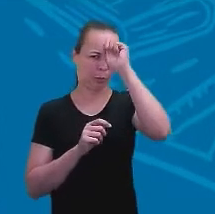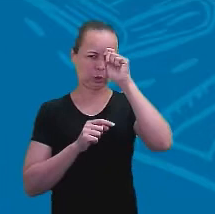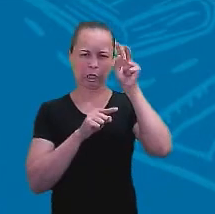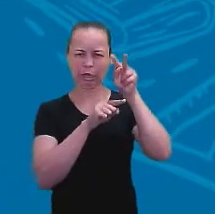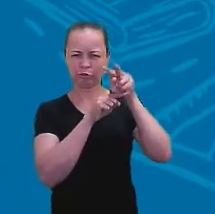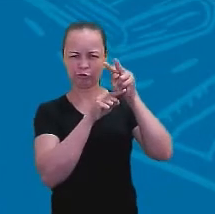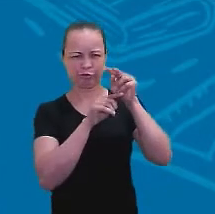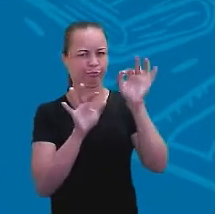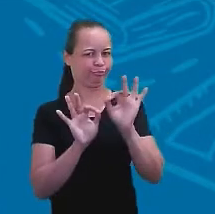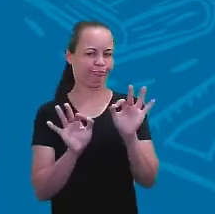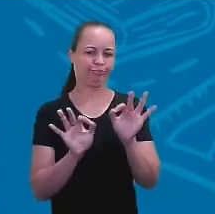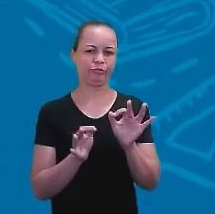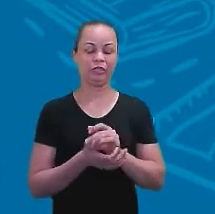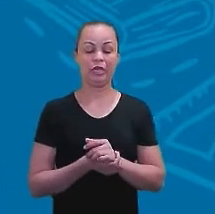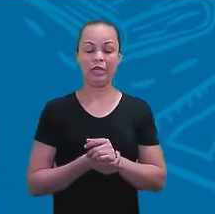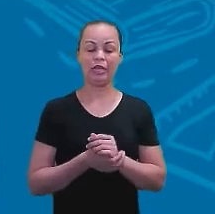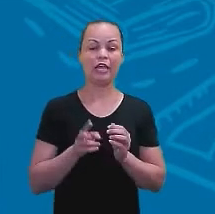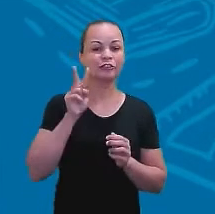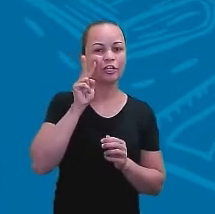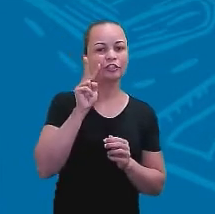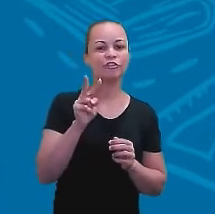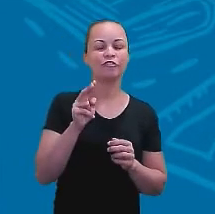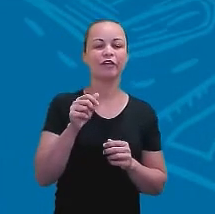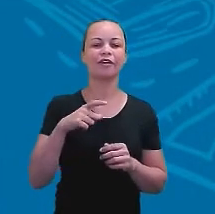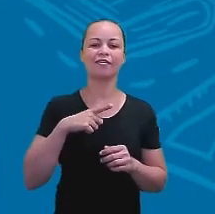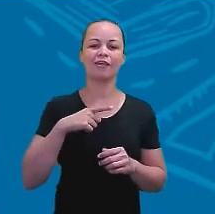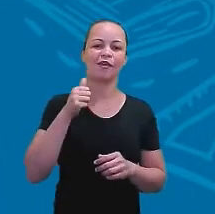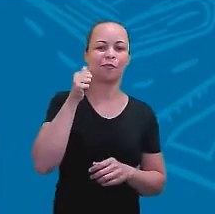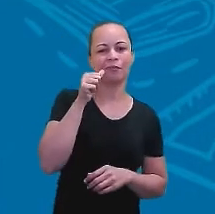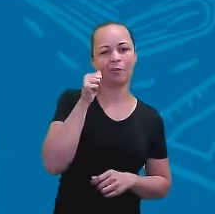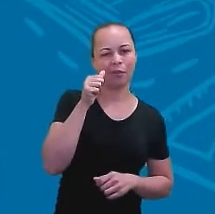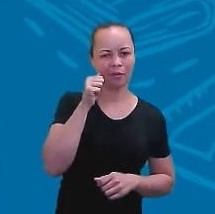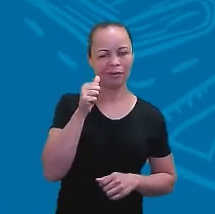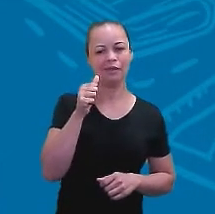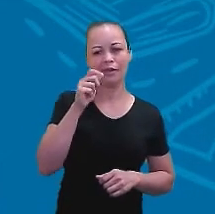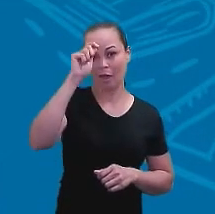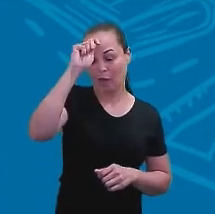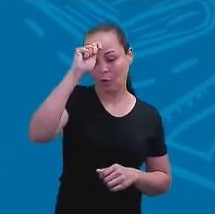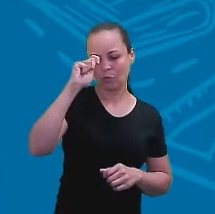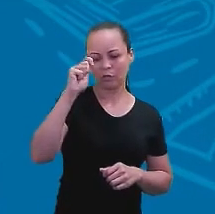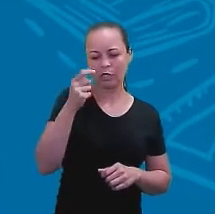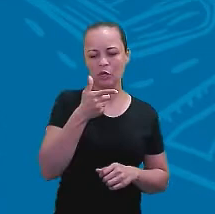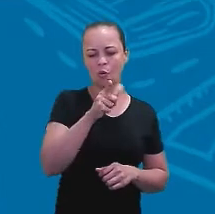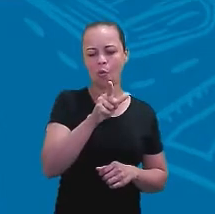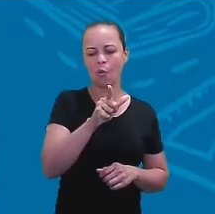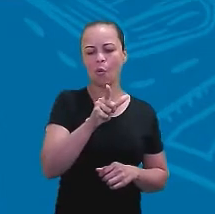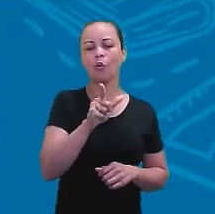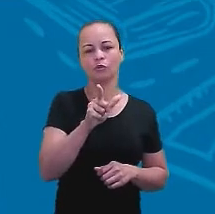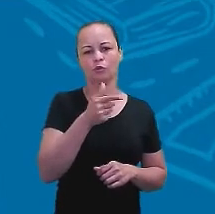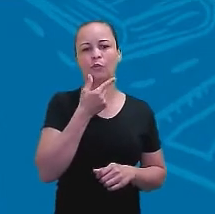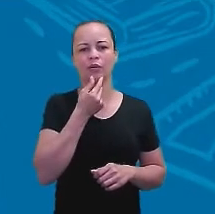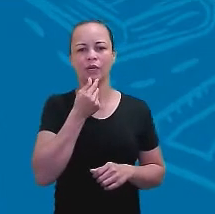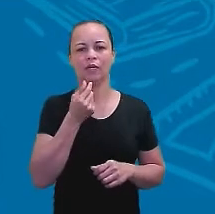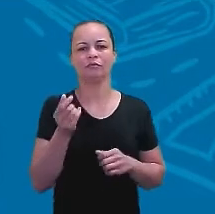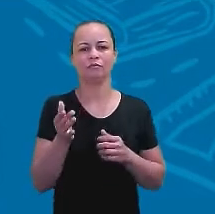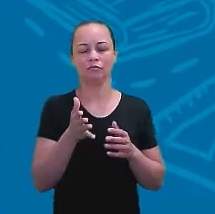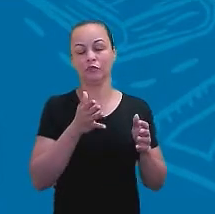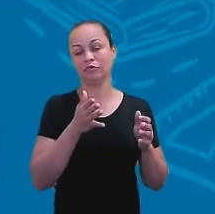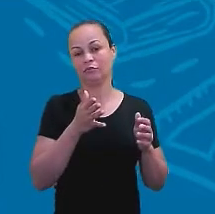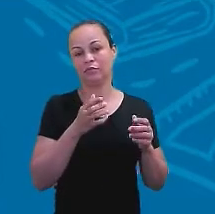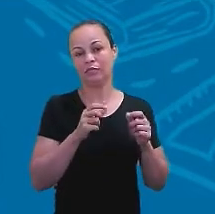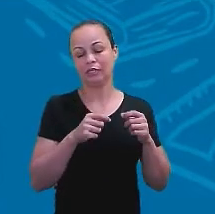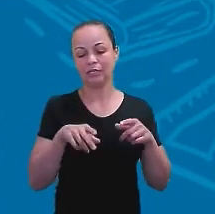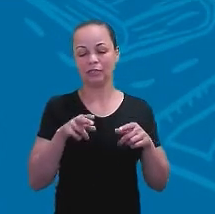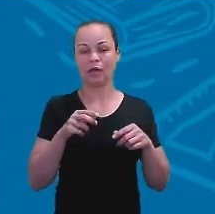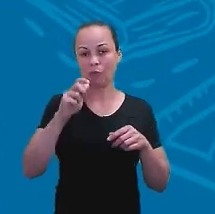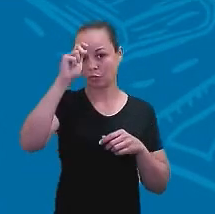com o chapéu, e a gente consegue ver que tem uma garotinha, né, e lá outro lá no fundo que está usando o chapéu